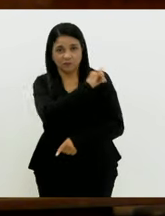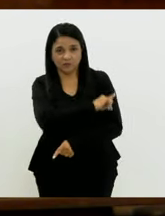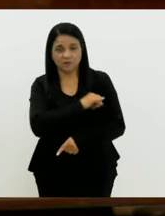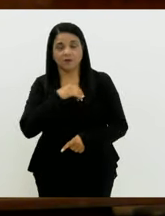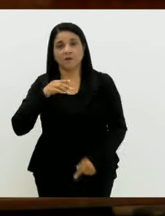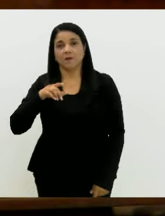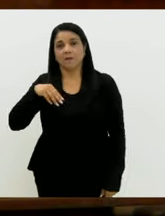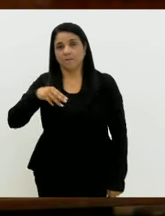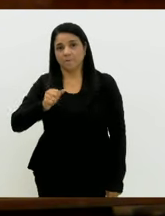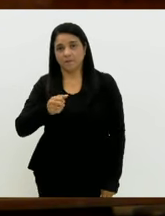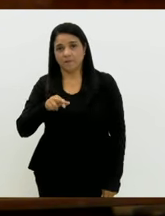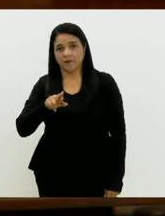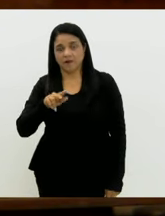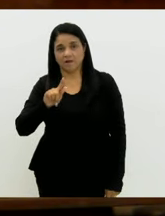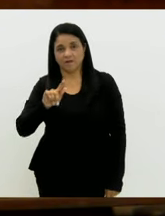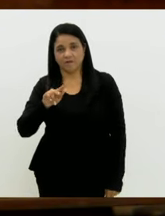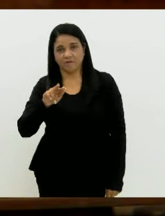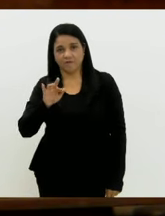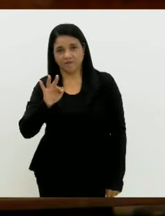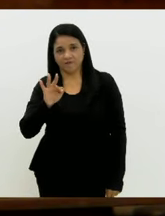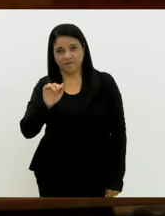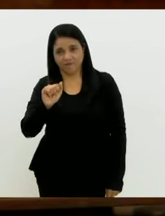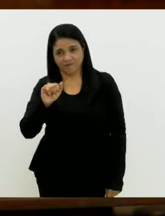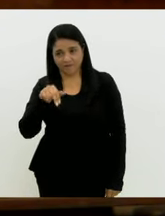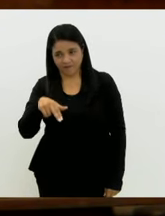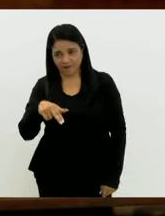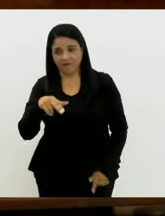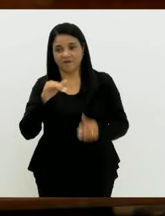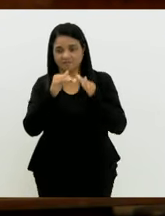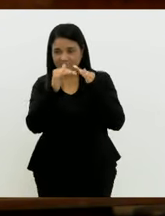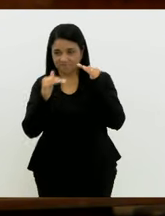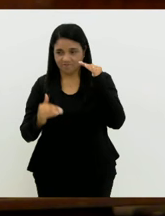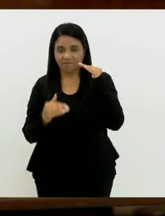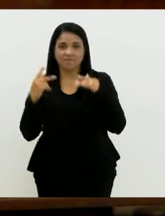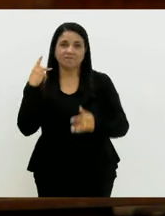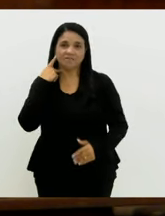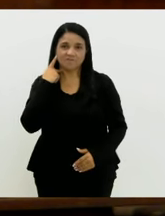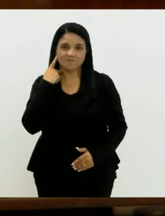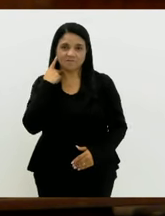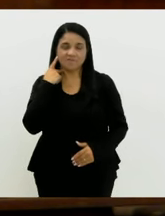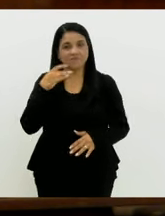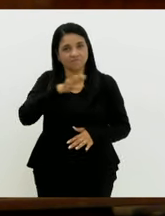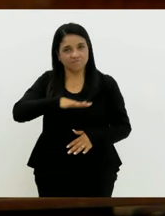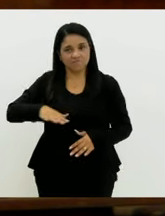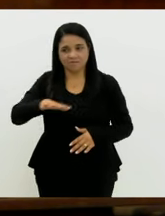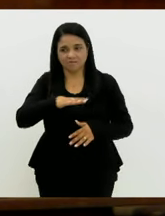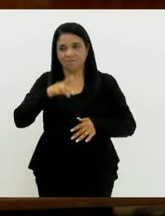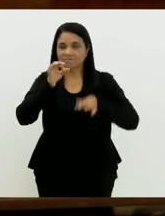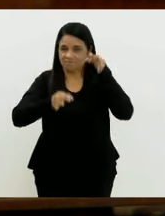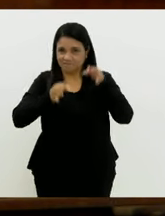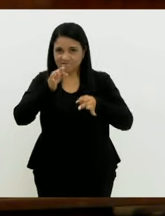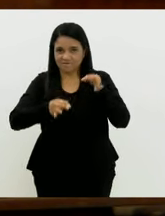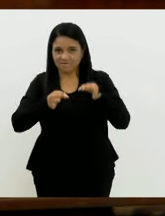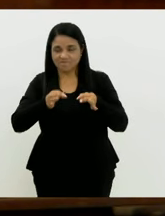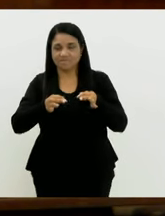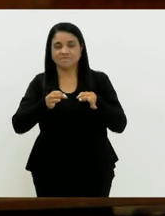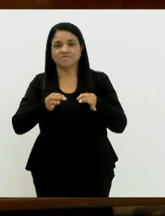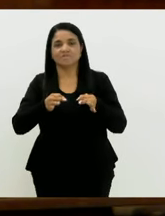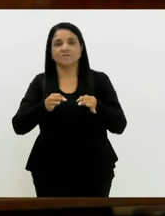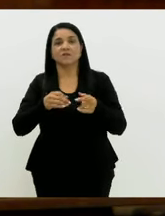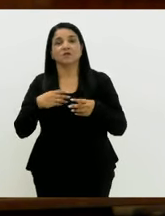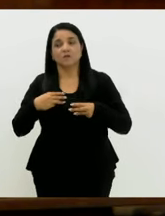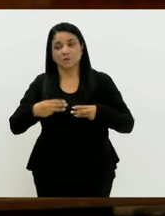Vieira, subprocurador-geral de Justiça de Relações Institucionais da Defesa de Prerrogativas do Ministério